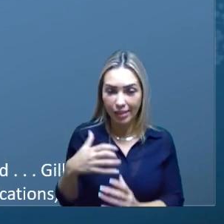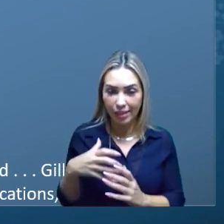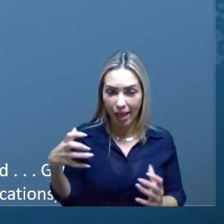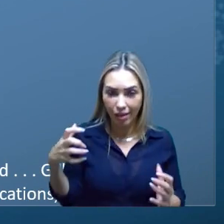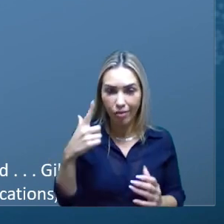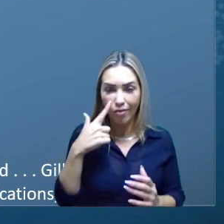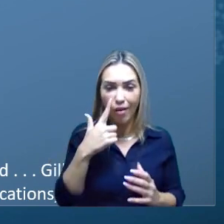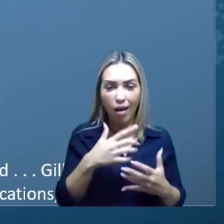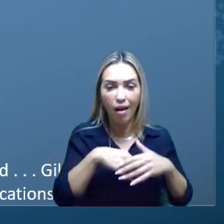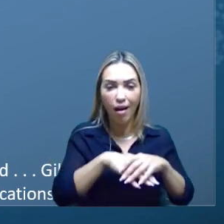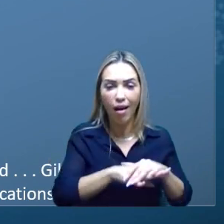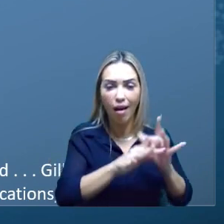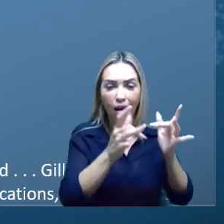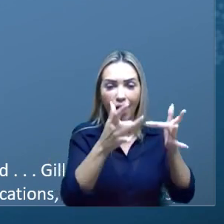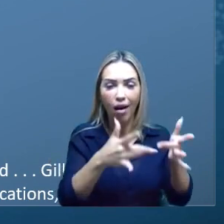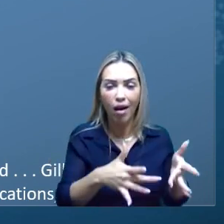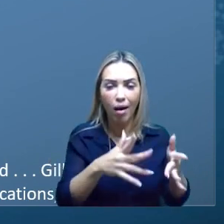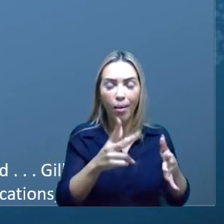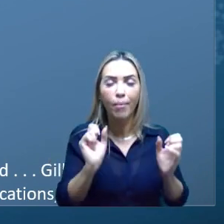acumulado que pode ser